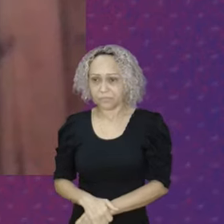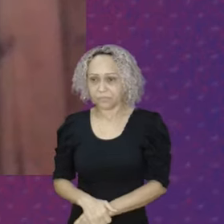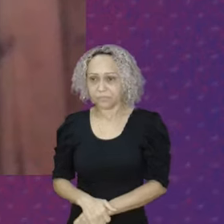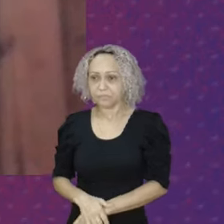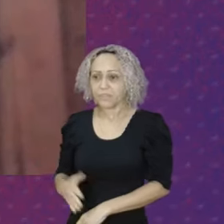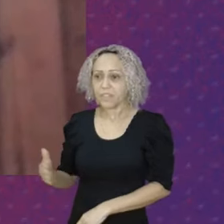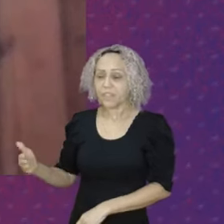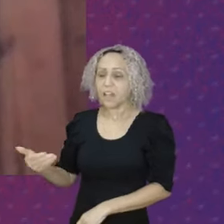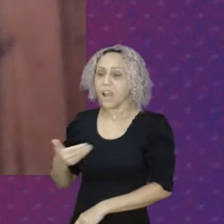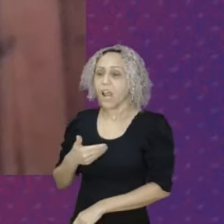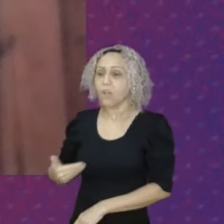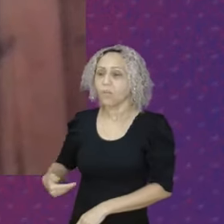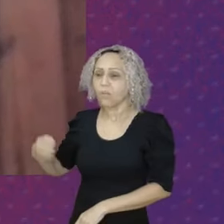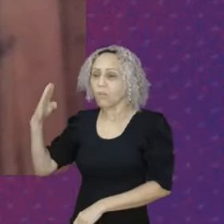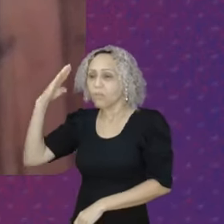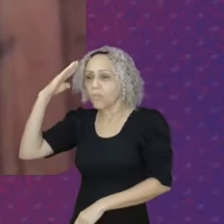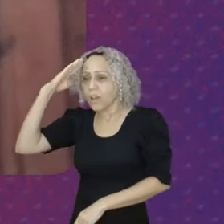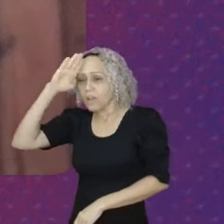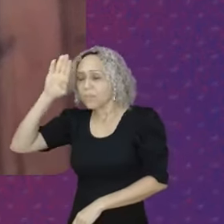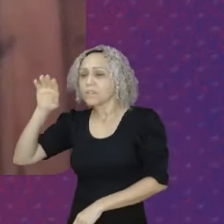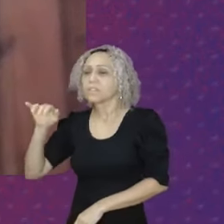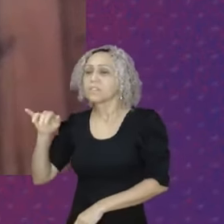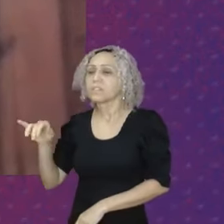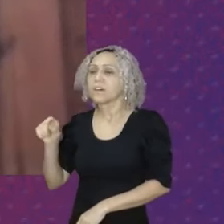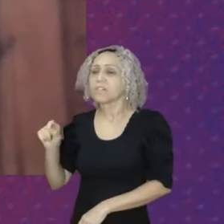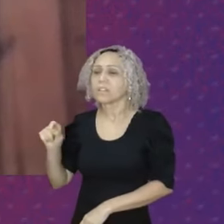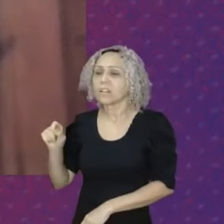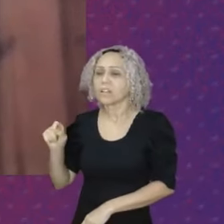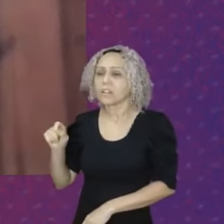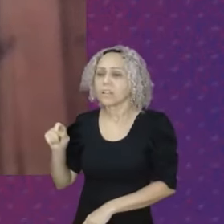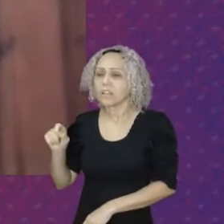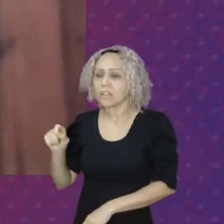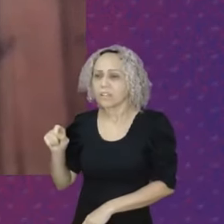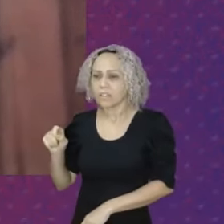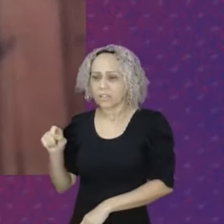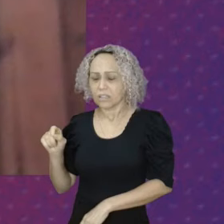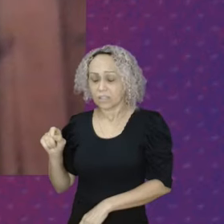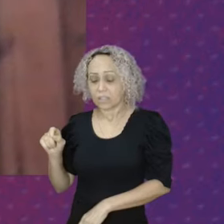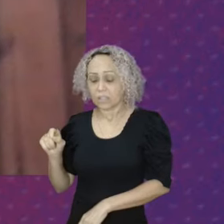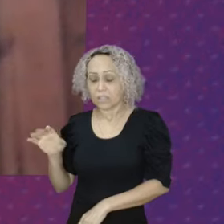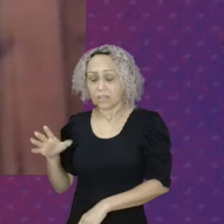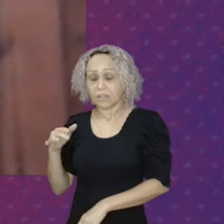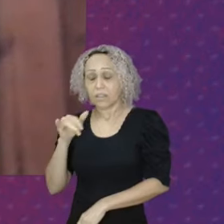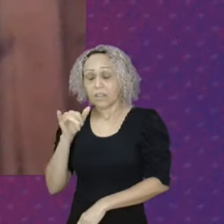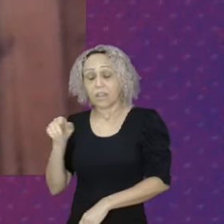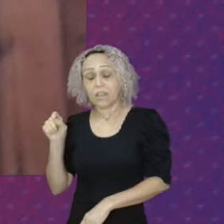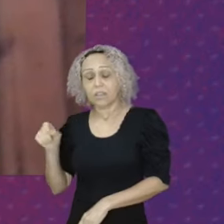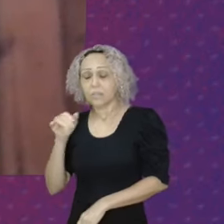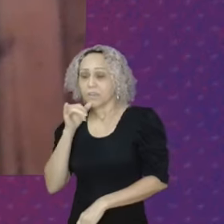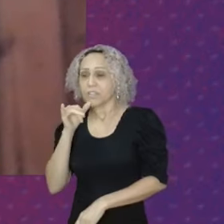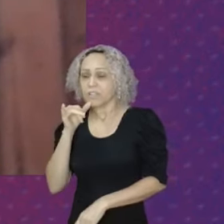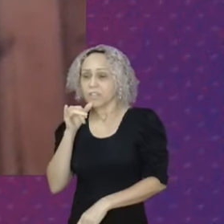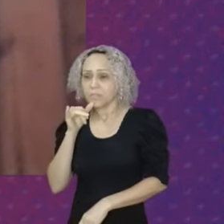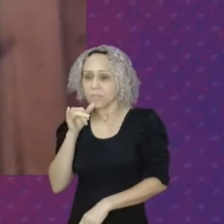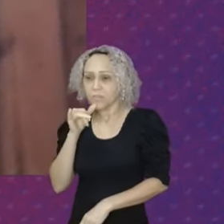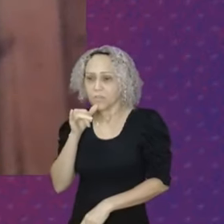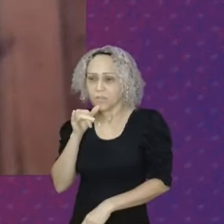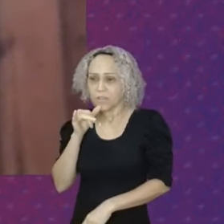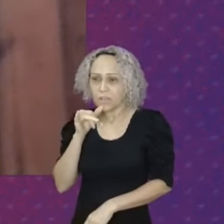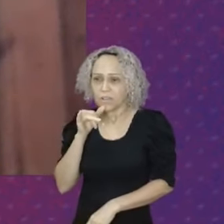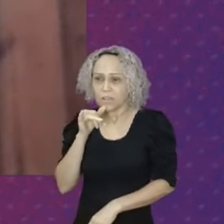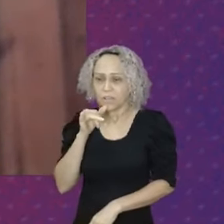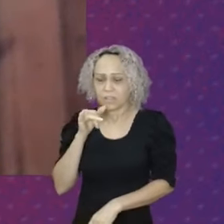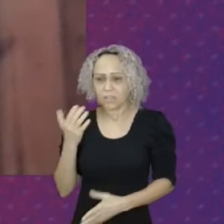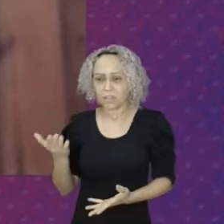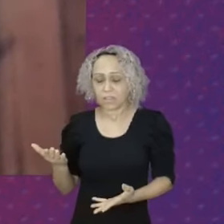fez o quê ele colocou se só aquele 6,7 por de questionar que inclui a pessoa com deficiência eu pude me declarar mulher